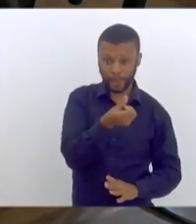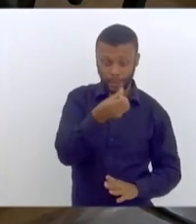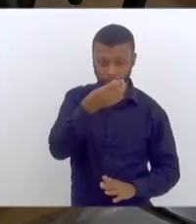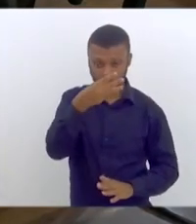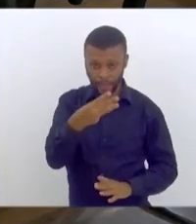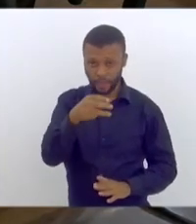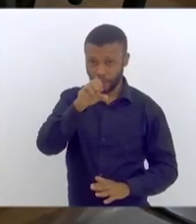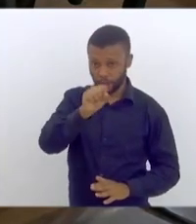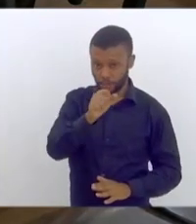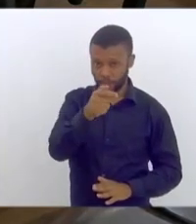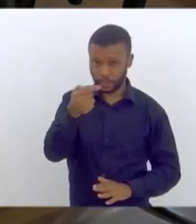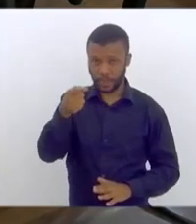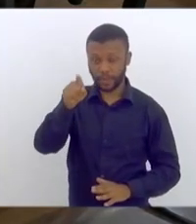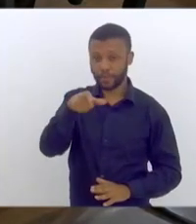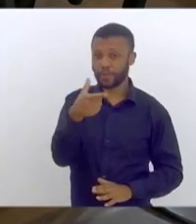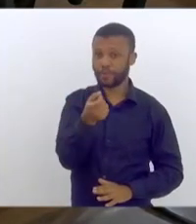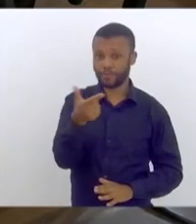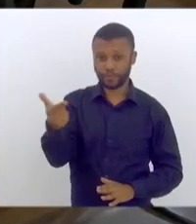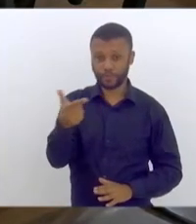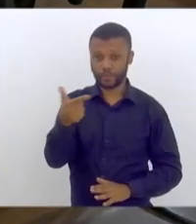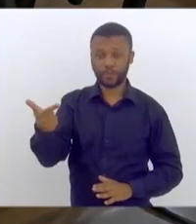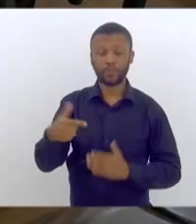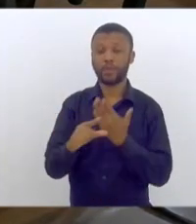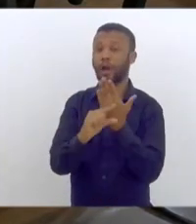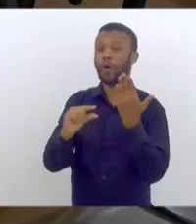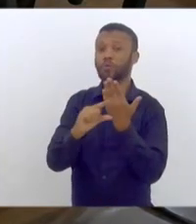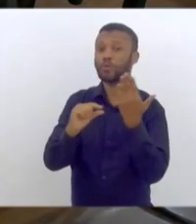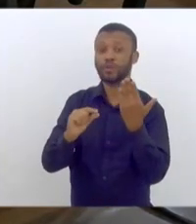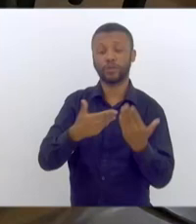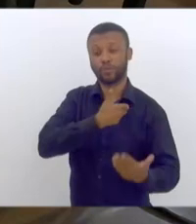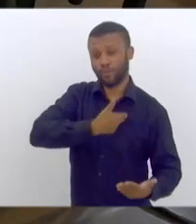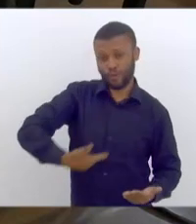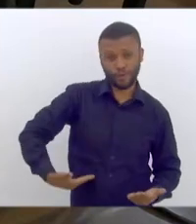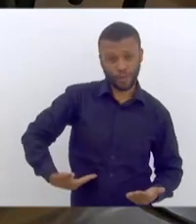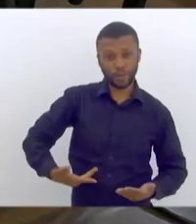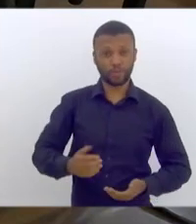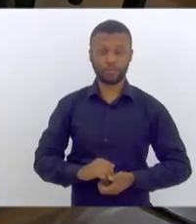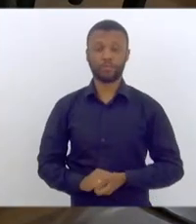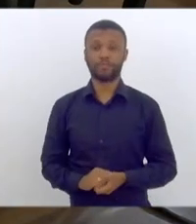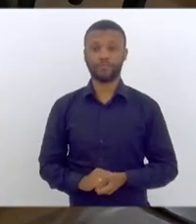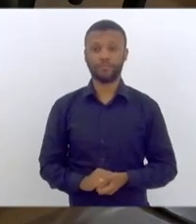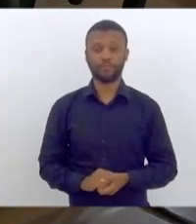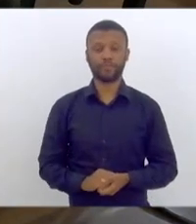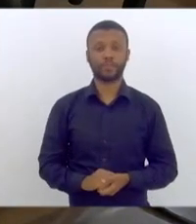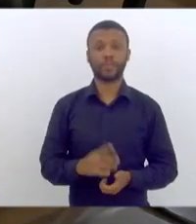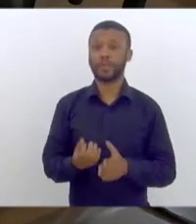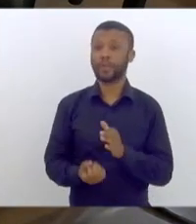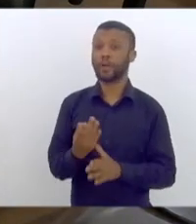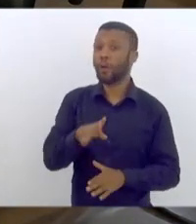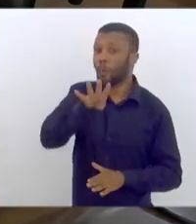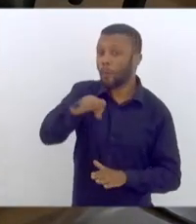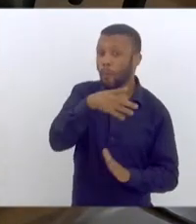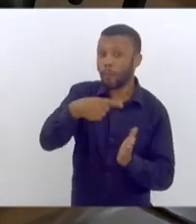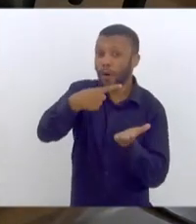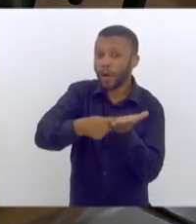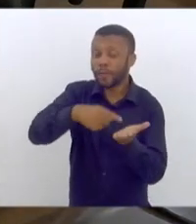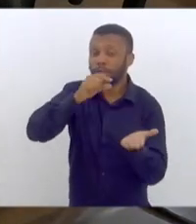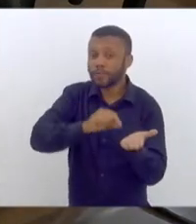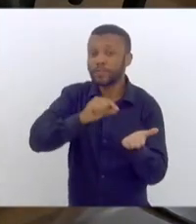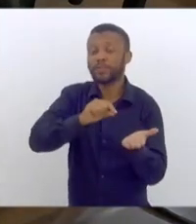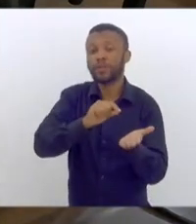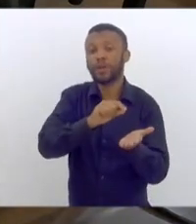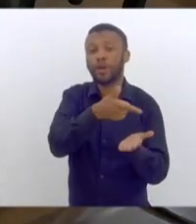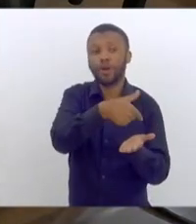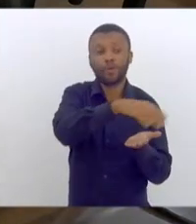de 22 de autoria do Poder Executivo que cria o programa de viabilização do